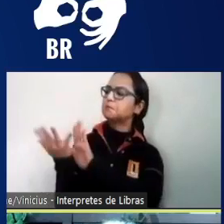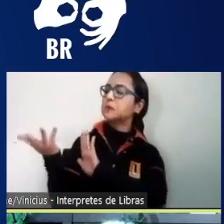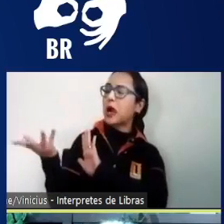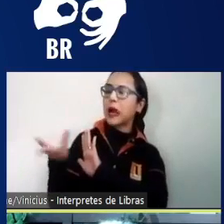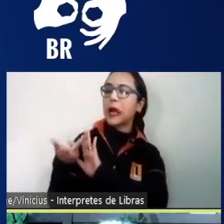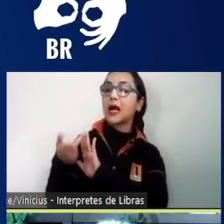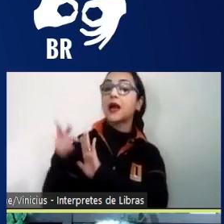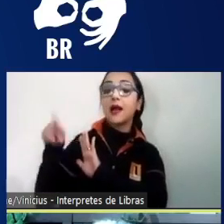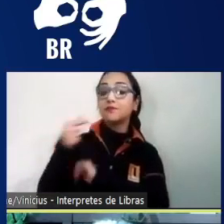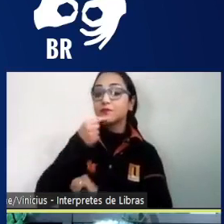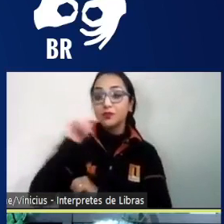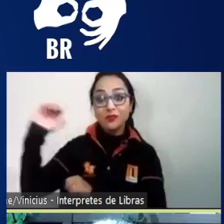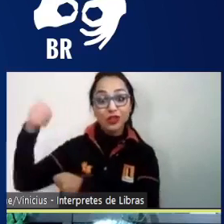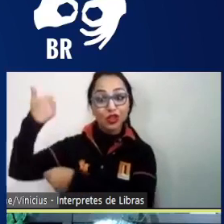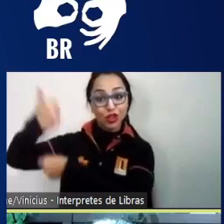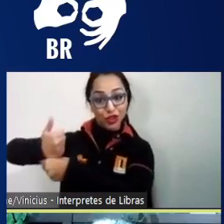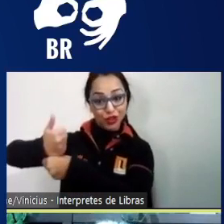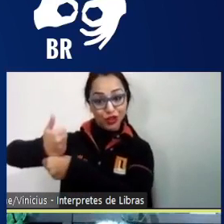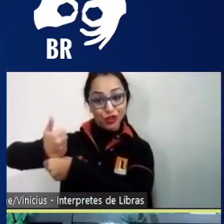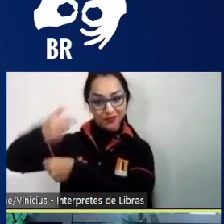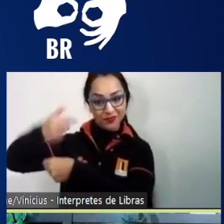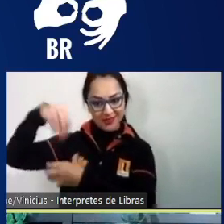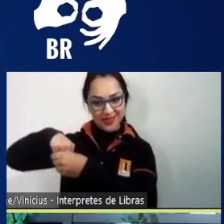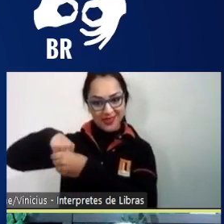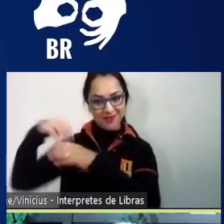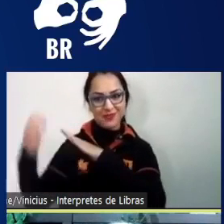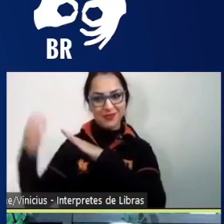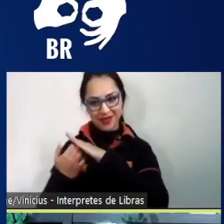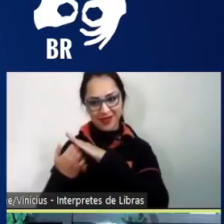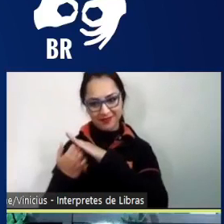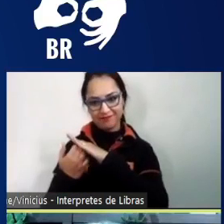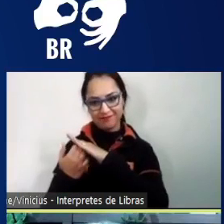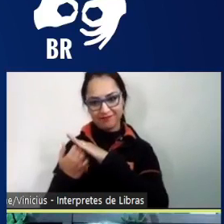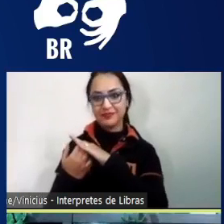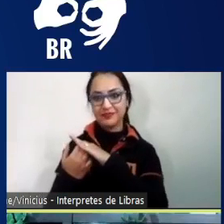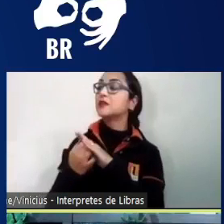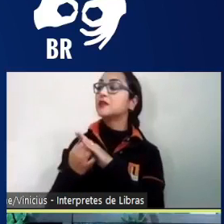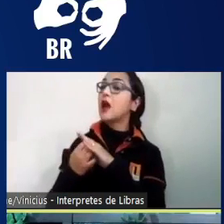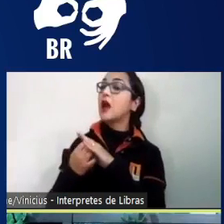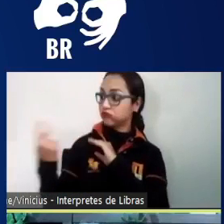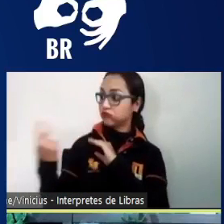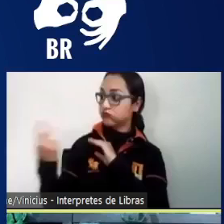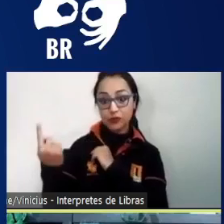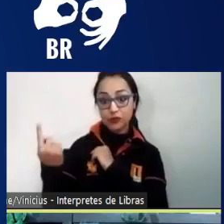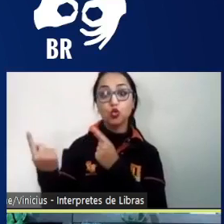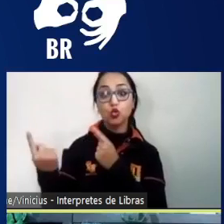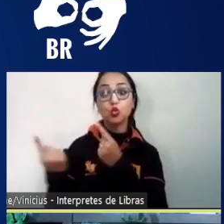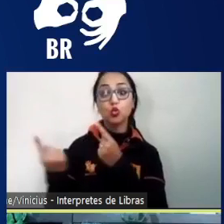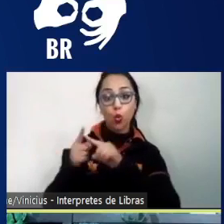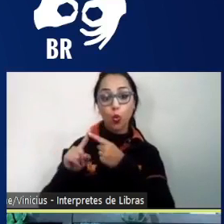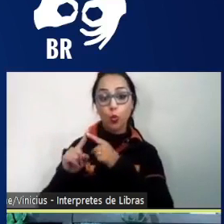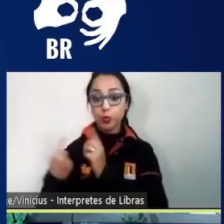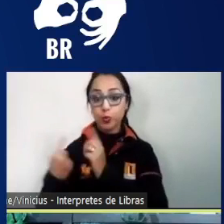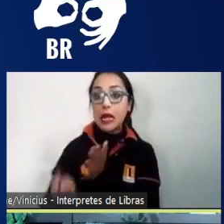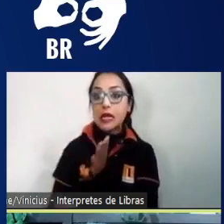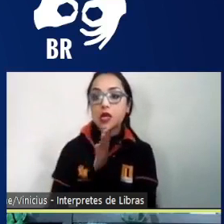com eles as alternativas e os projetos e as ações coordenadas, estruturadas dentro da